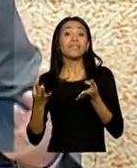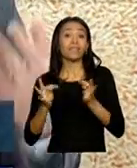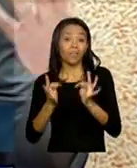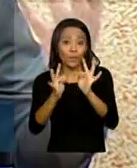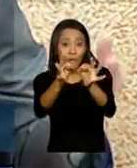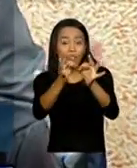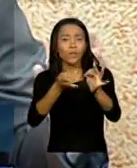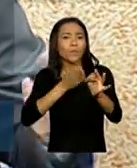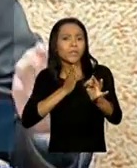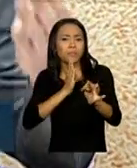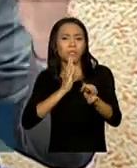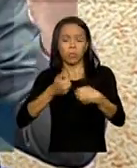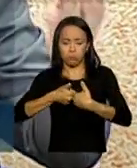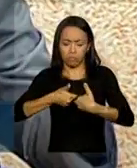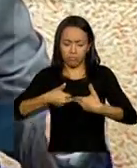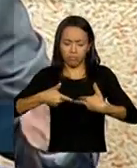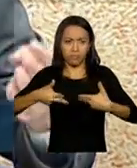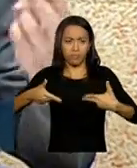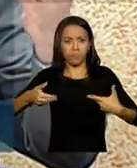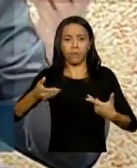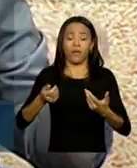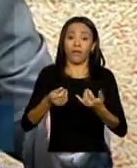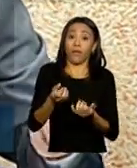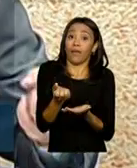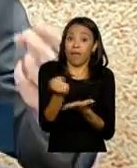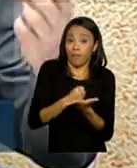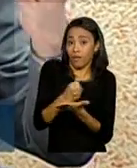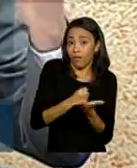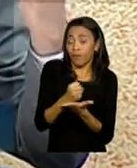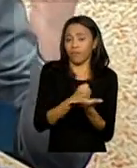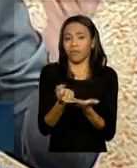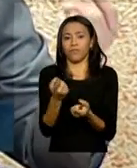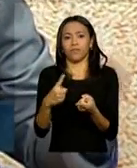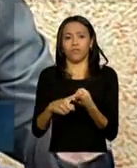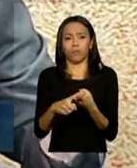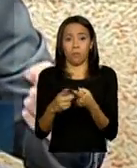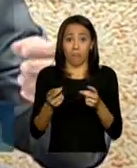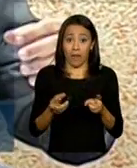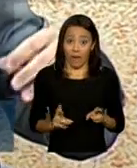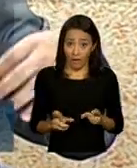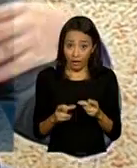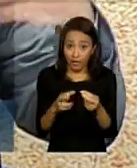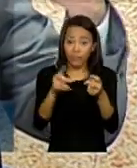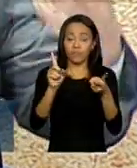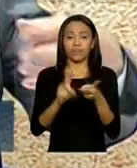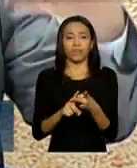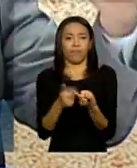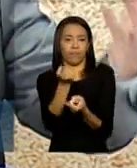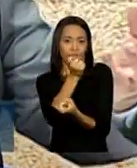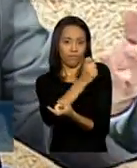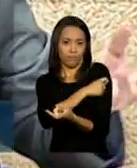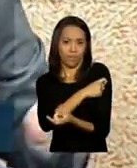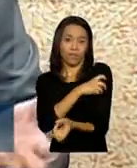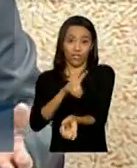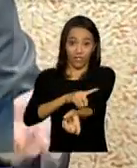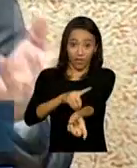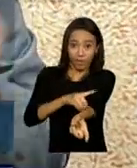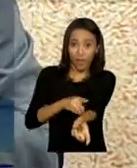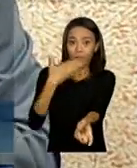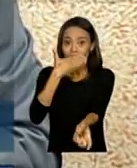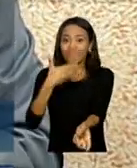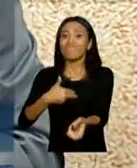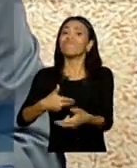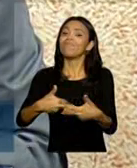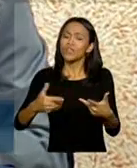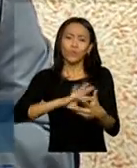19 produtos medicamentos para câncer vacinas medicamentos para diabetes que Cuba detém a tecnologia e estão sendo